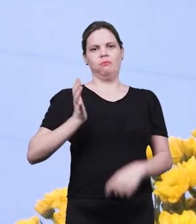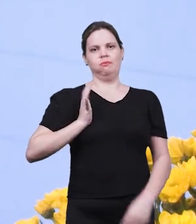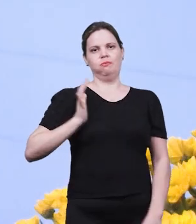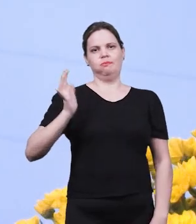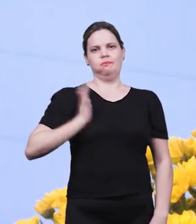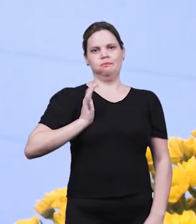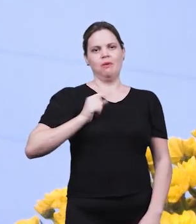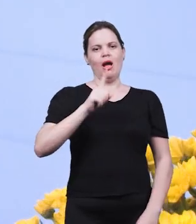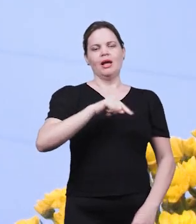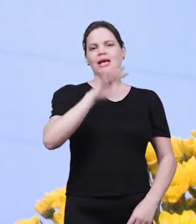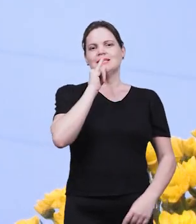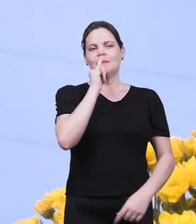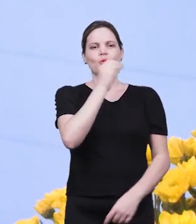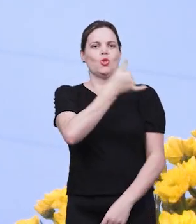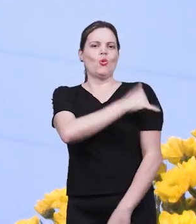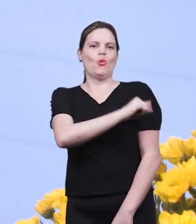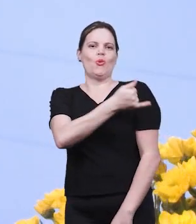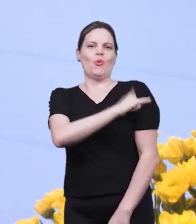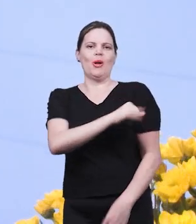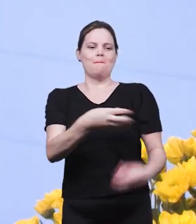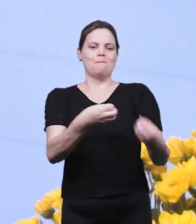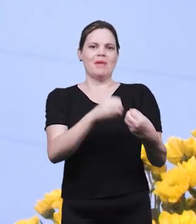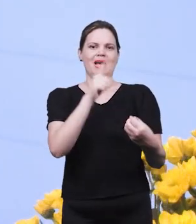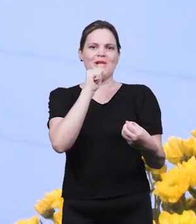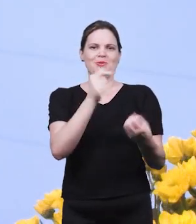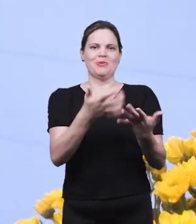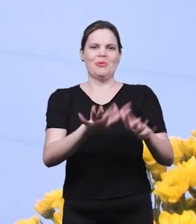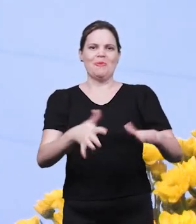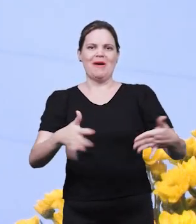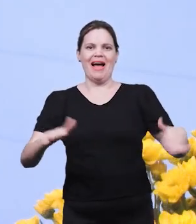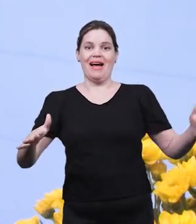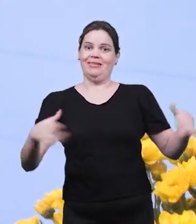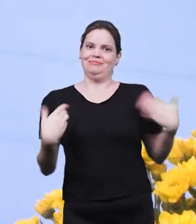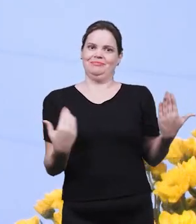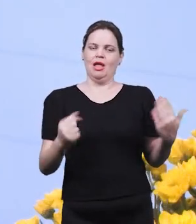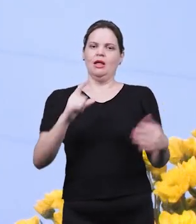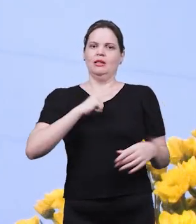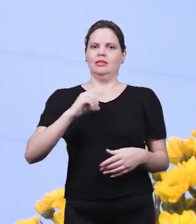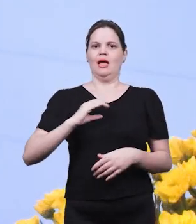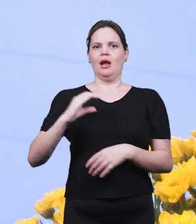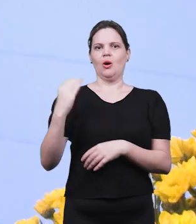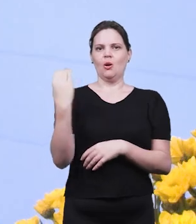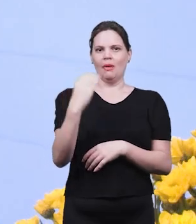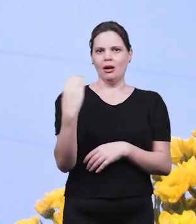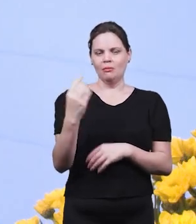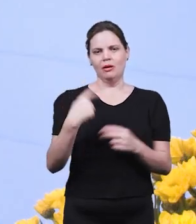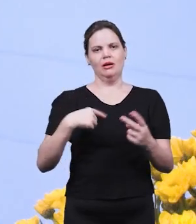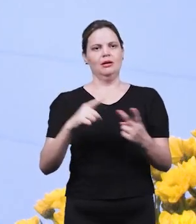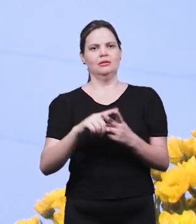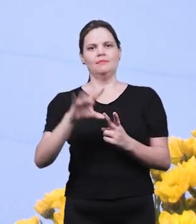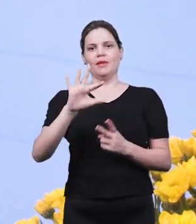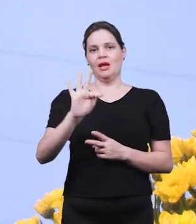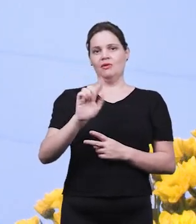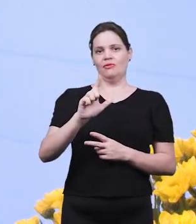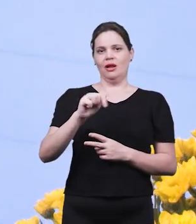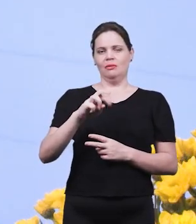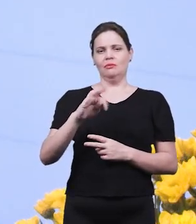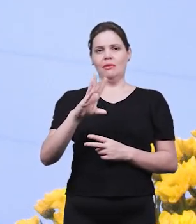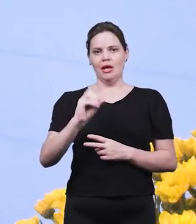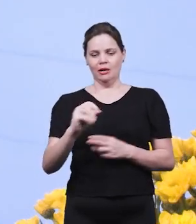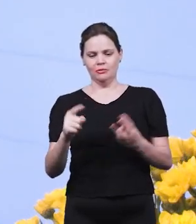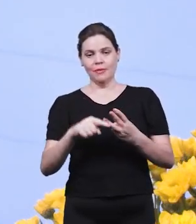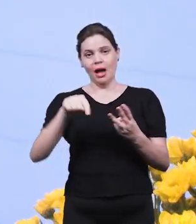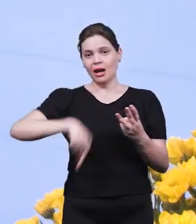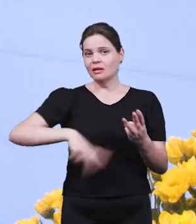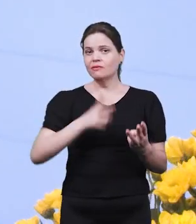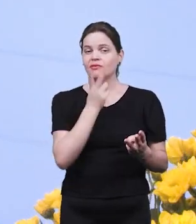Sul do Rio de Janeiro, por exemplo, Copacabana, o Flamengo, que foi aterrado, em Vitória, aqui no Espírito